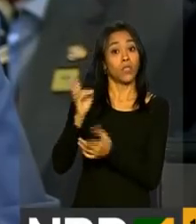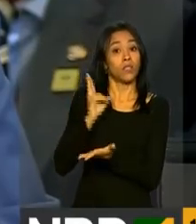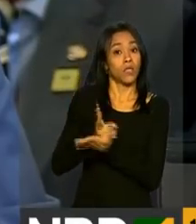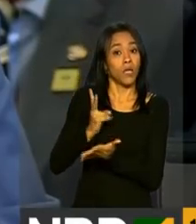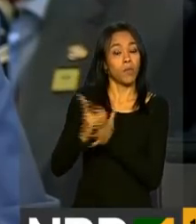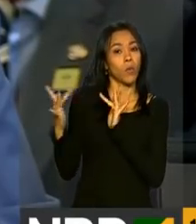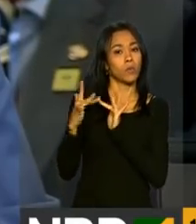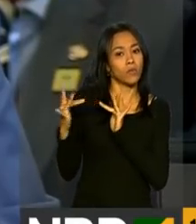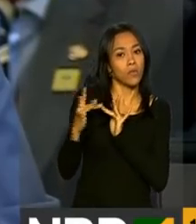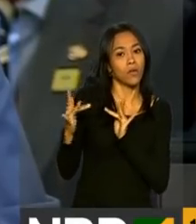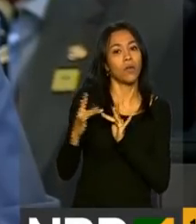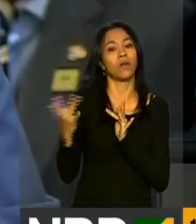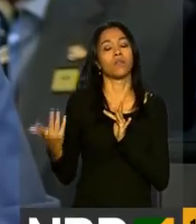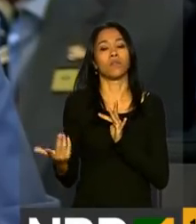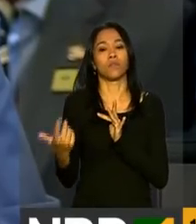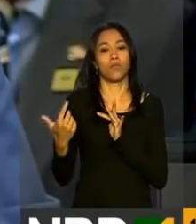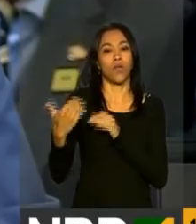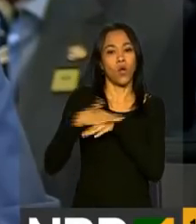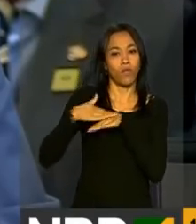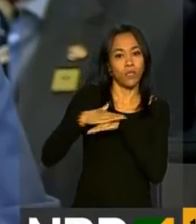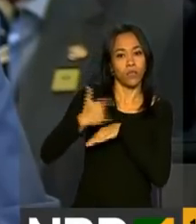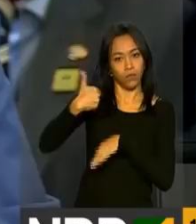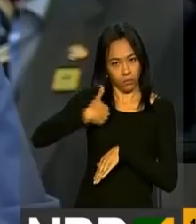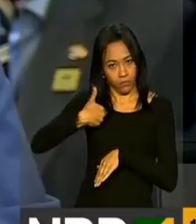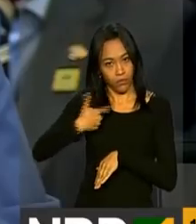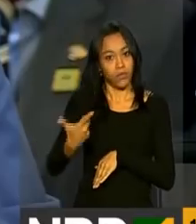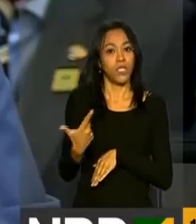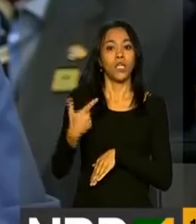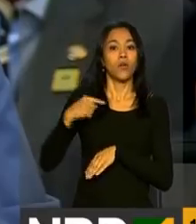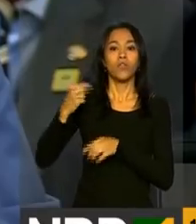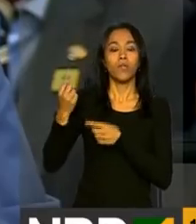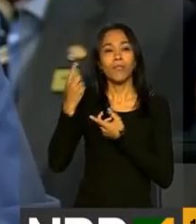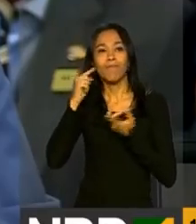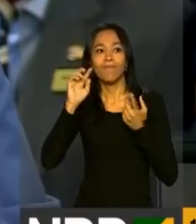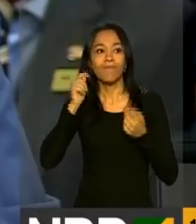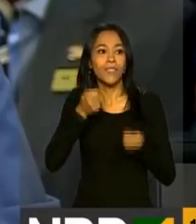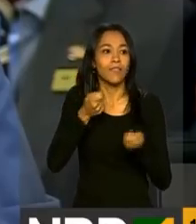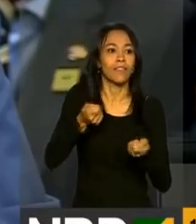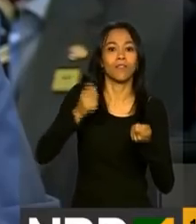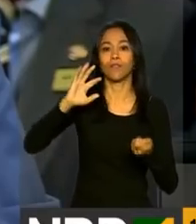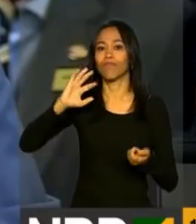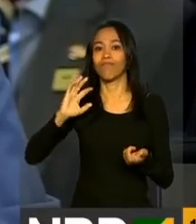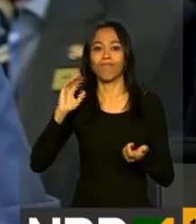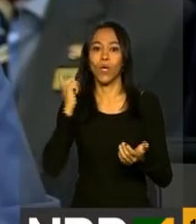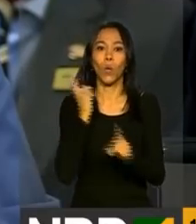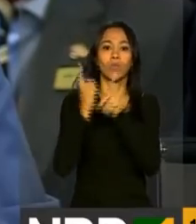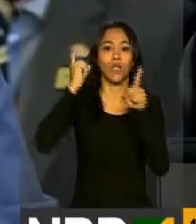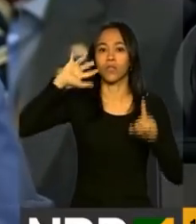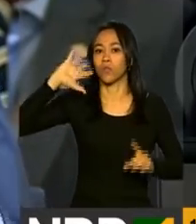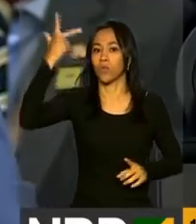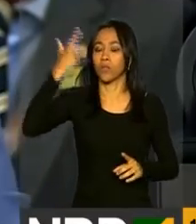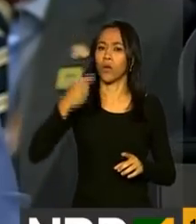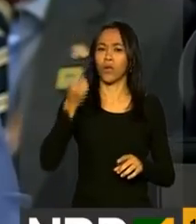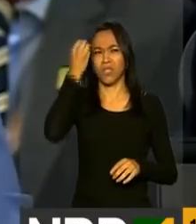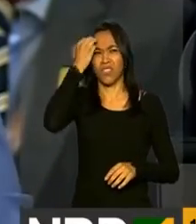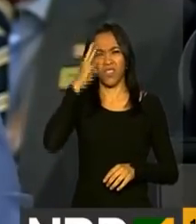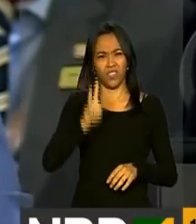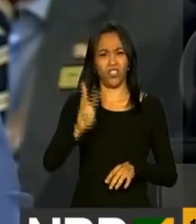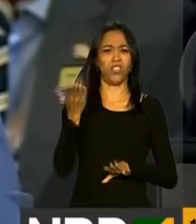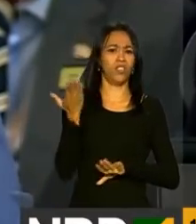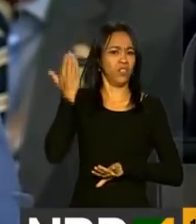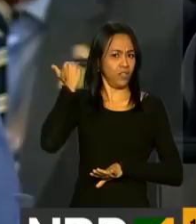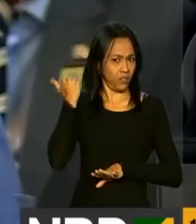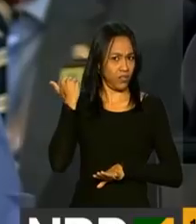sempre procurando encontrar caminhos até a final agora três dias atrás mais ou menos na